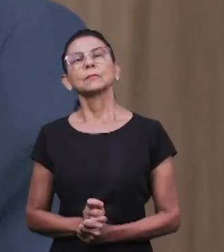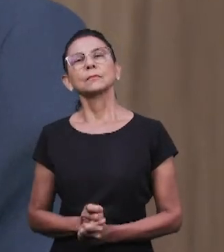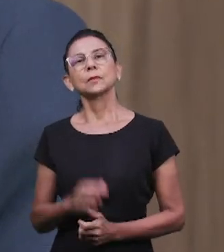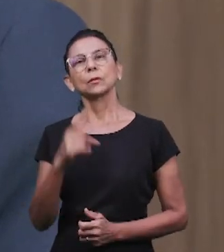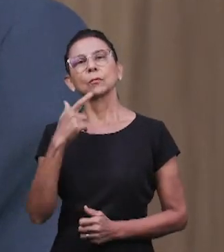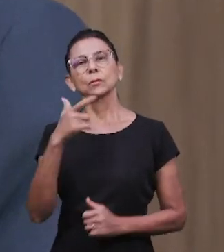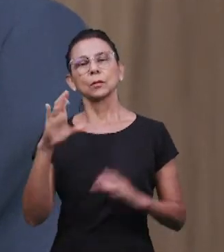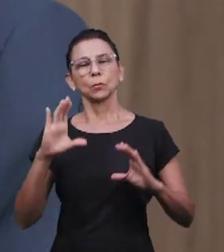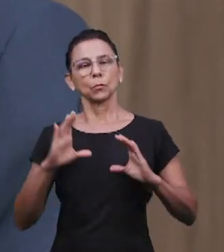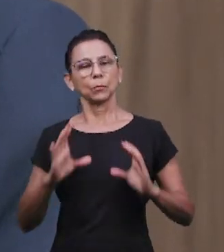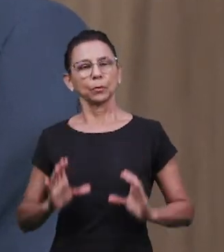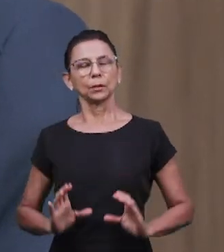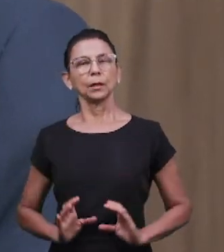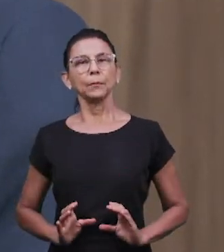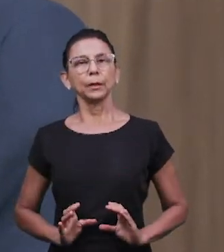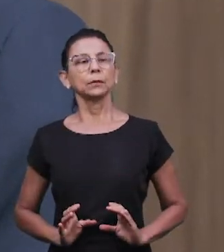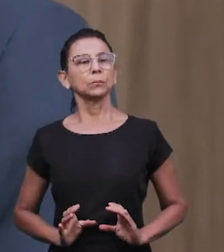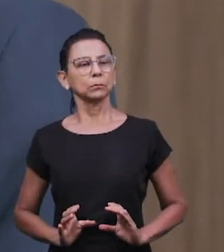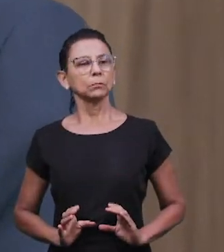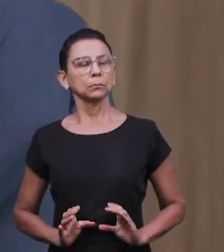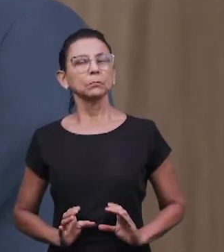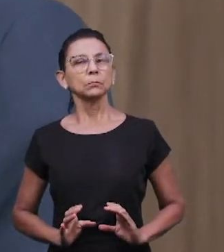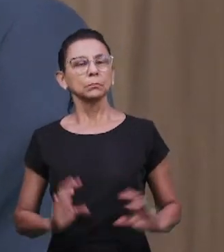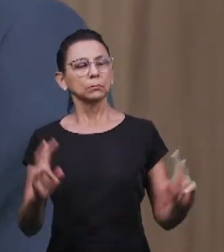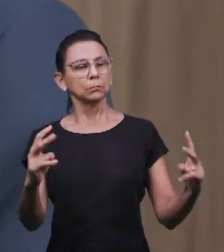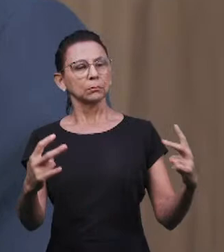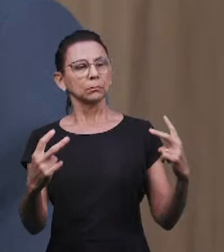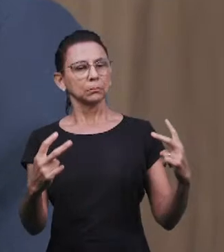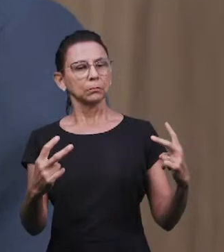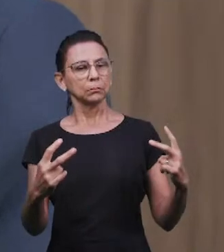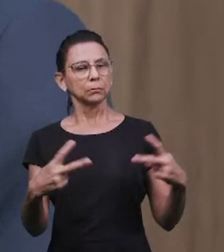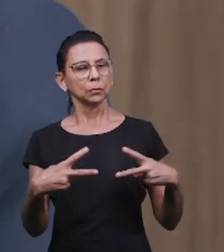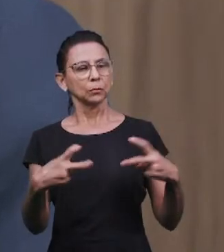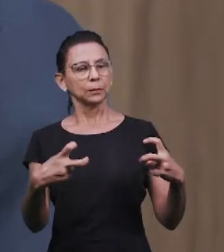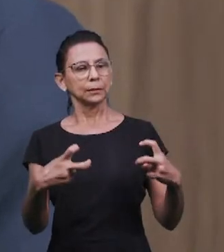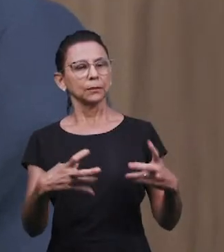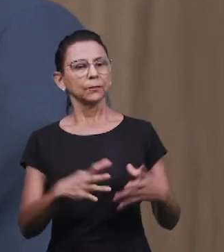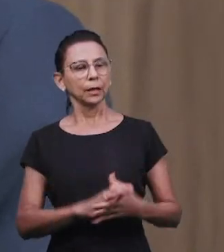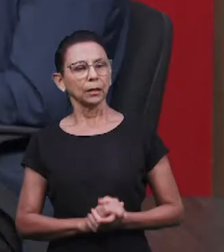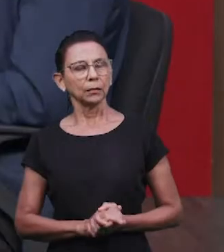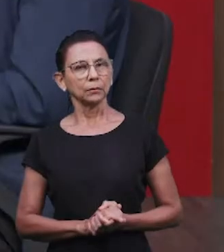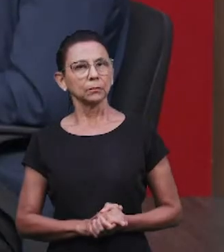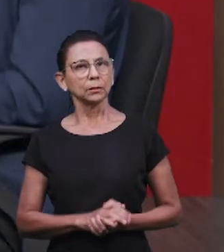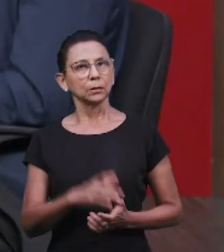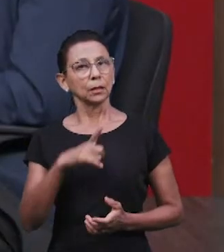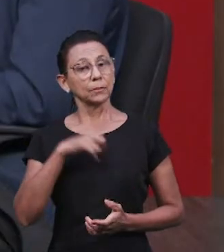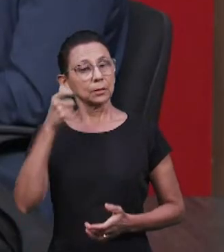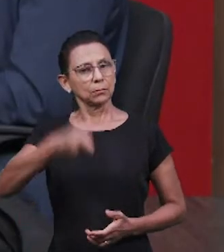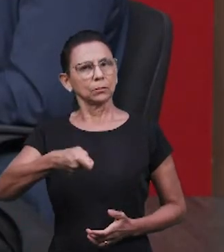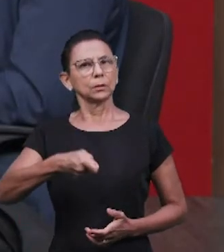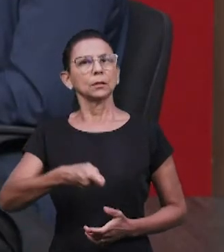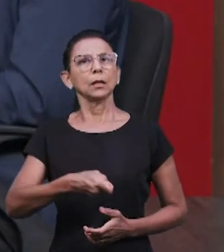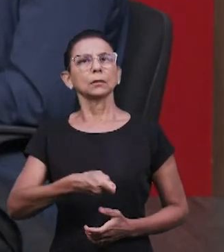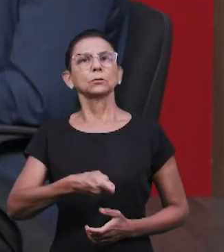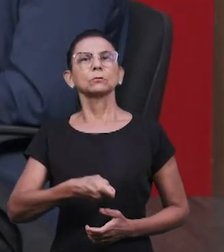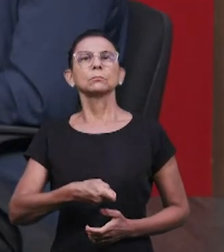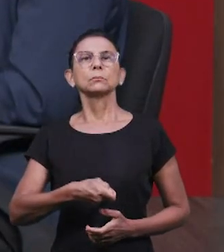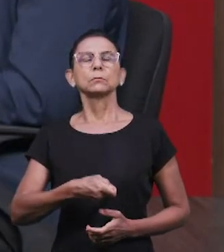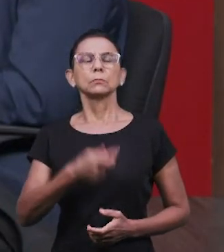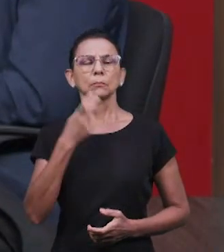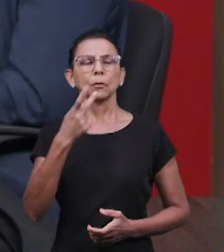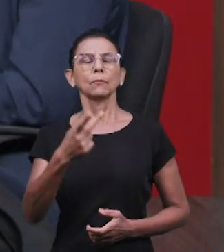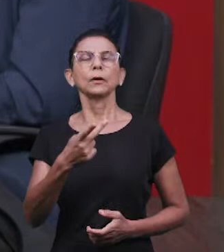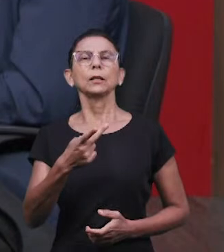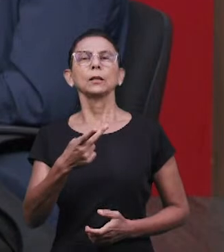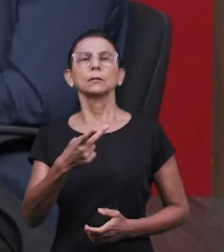autoridade com o comportamento seu. Agora, o autoritarismo precisa de comportamento. O sujeito grita, pula. Então, isso tem que